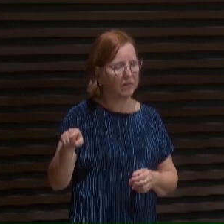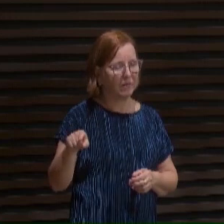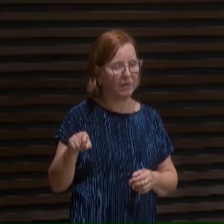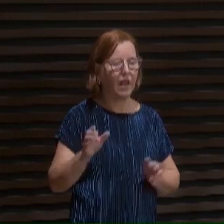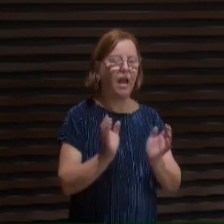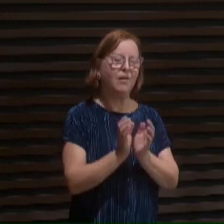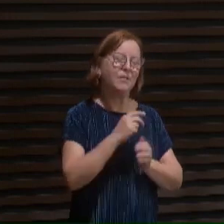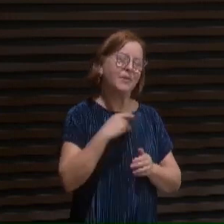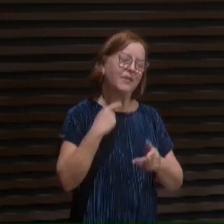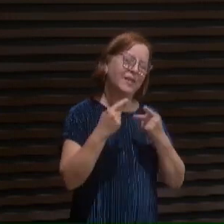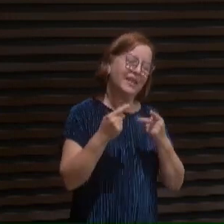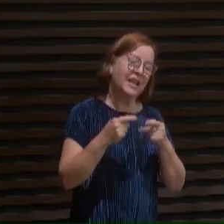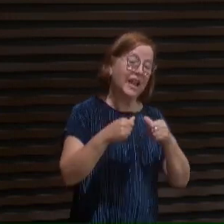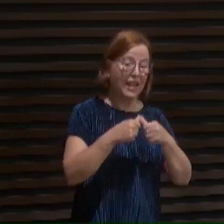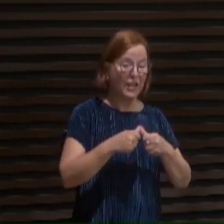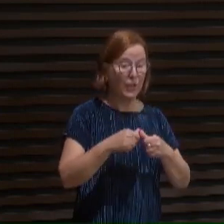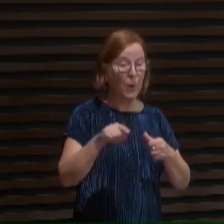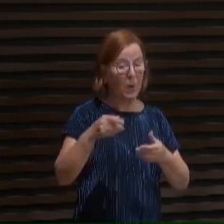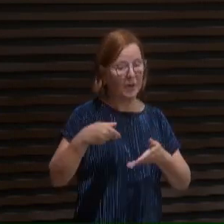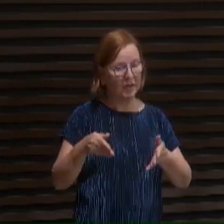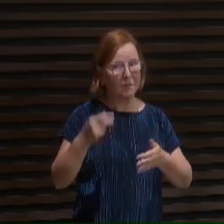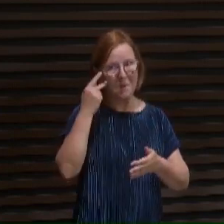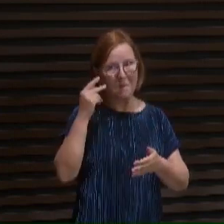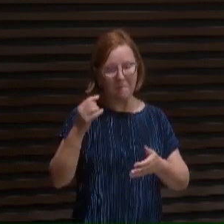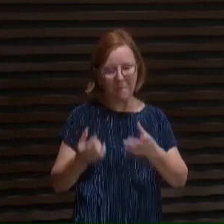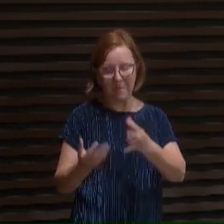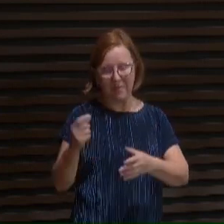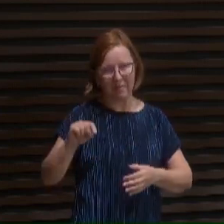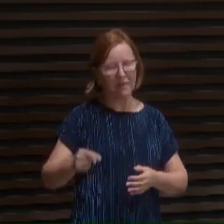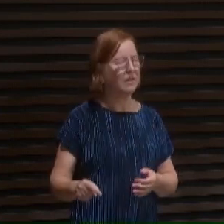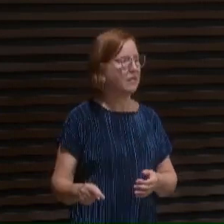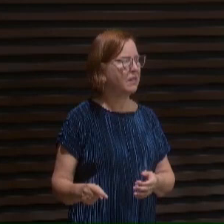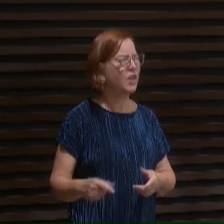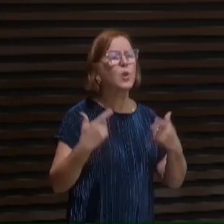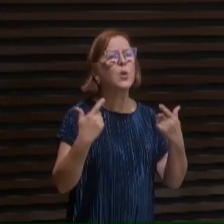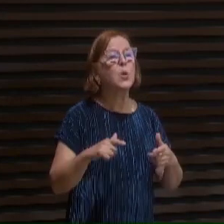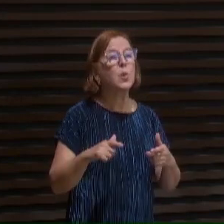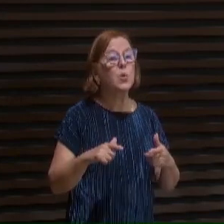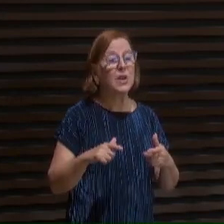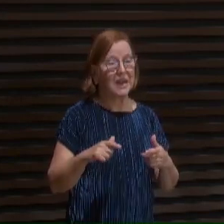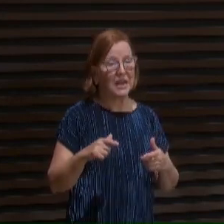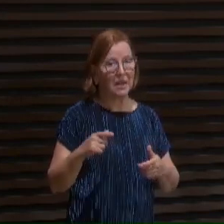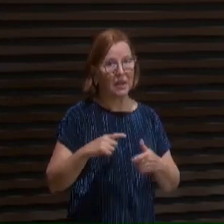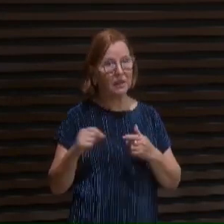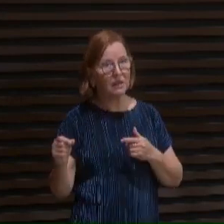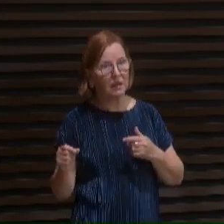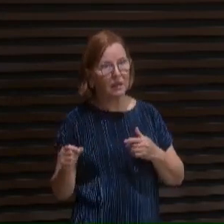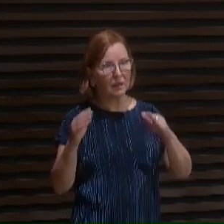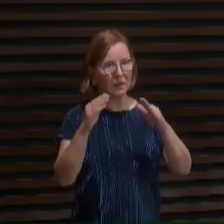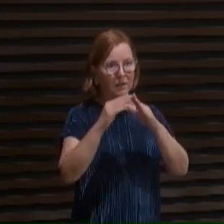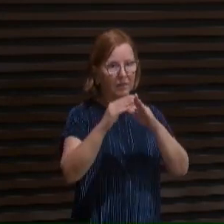responderam: este é outro caminho para o inferno. Sabe de onde sai? Da igreja.